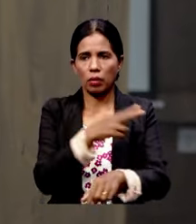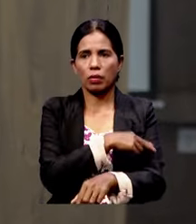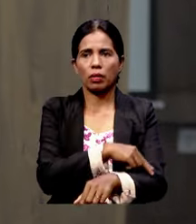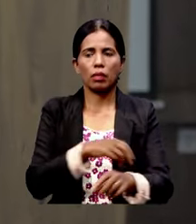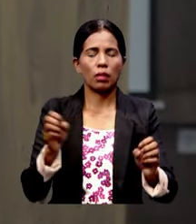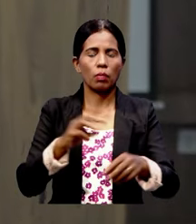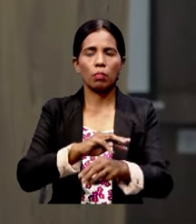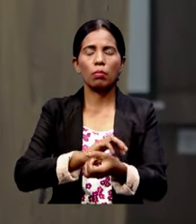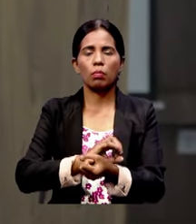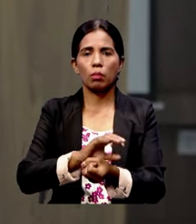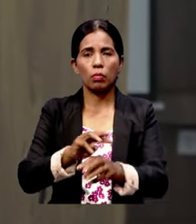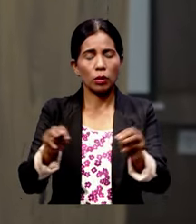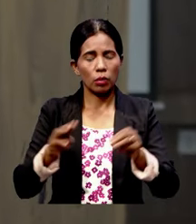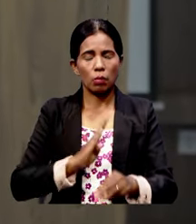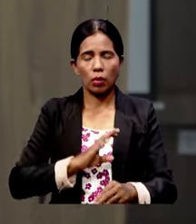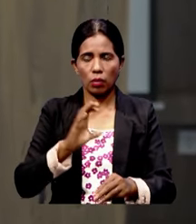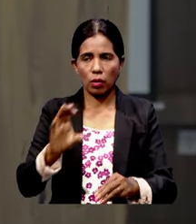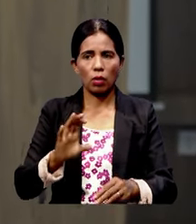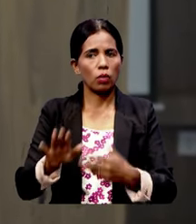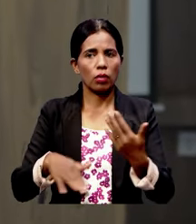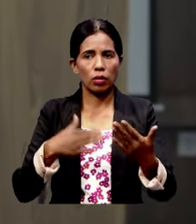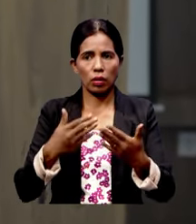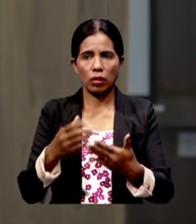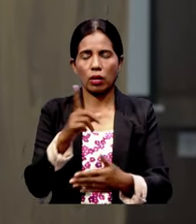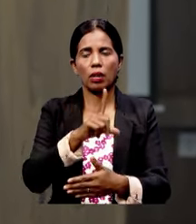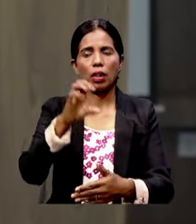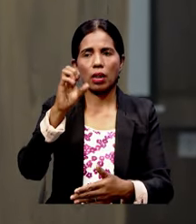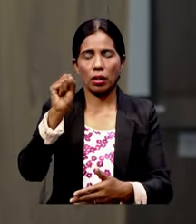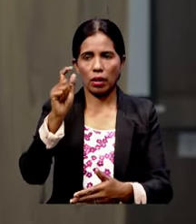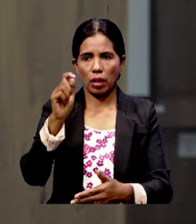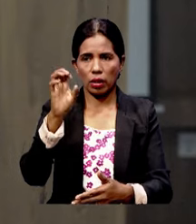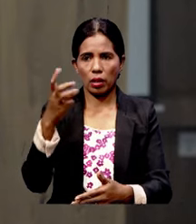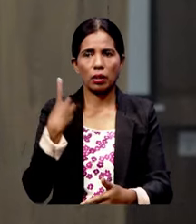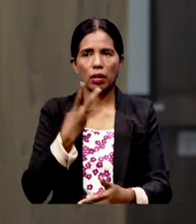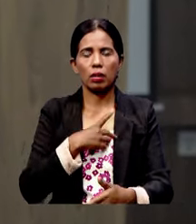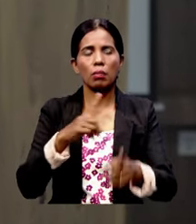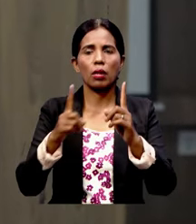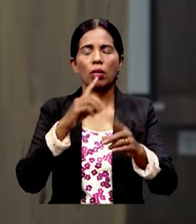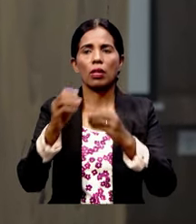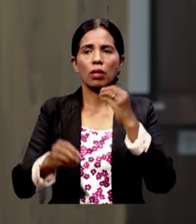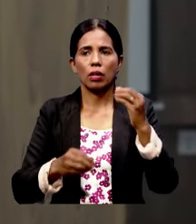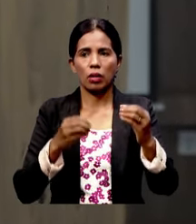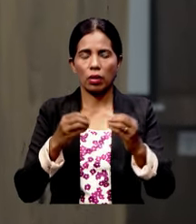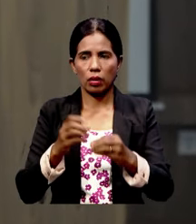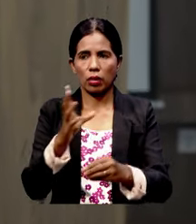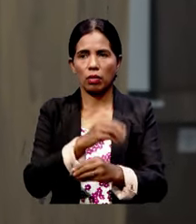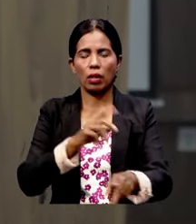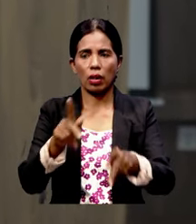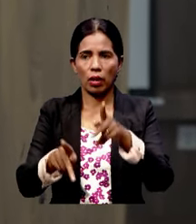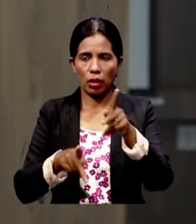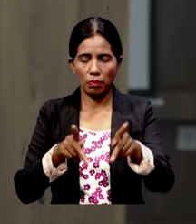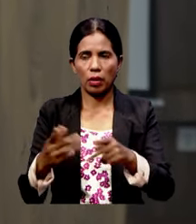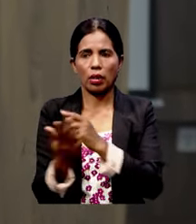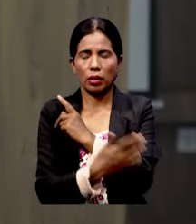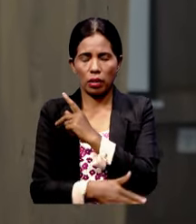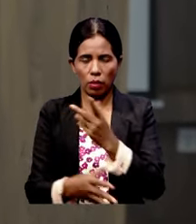ba municipio Baucau de mai be cover ba a região leste ne be ite bele colea kata un terço de população deste país ne